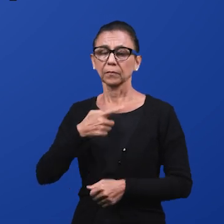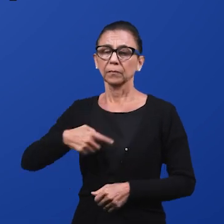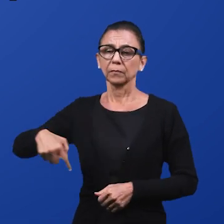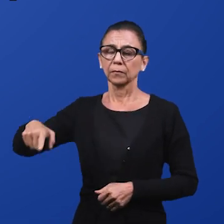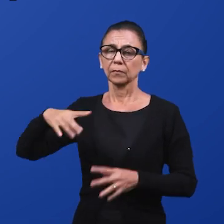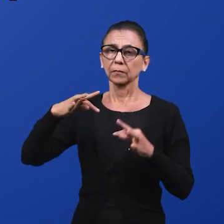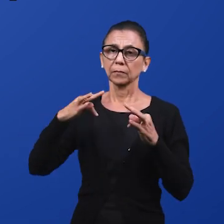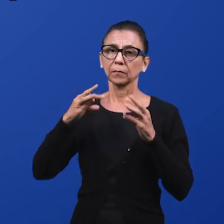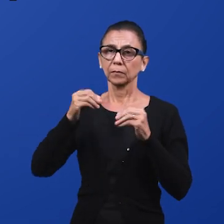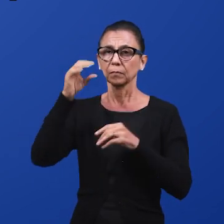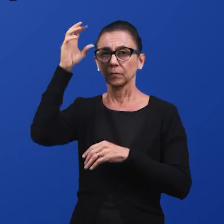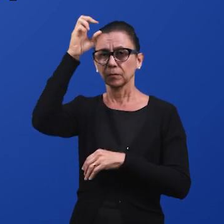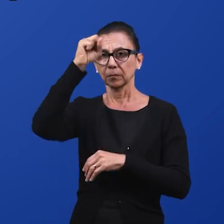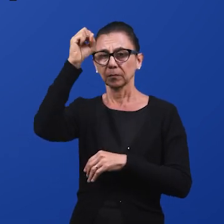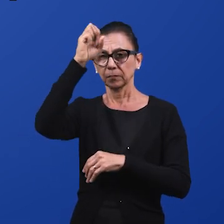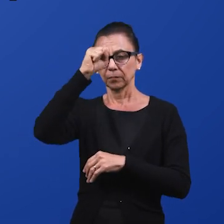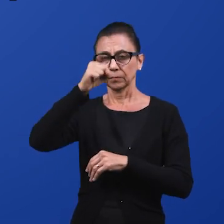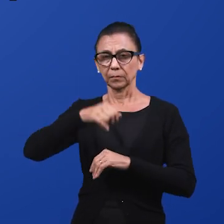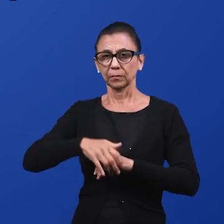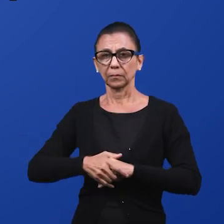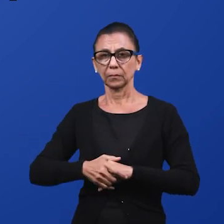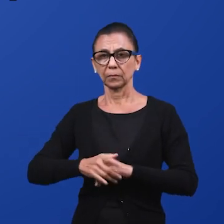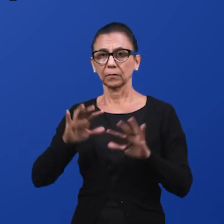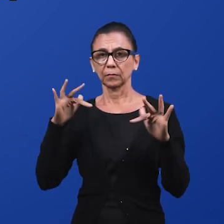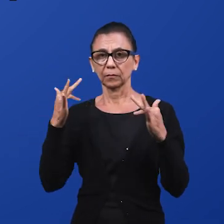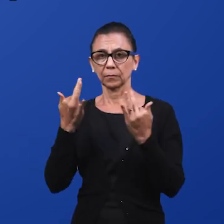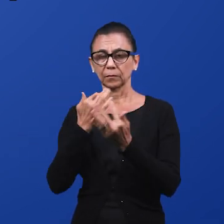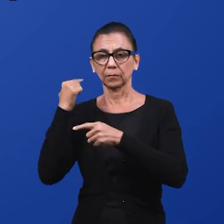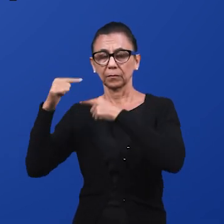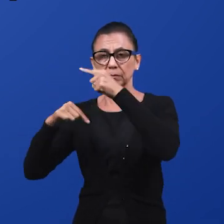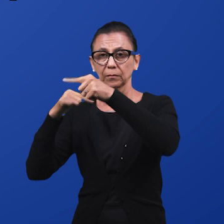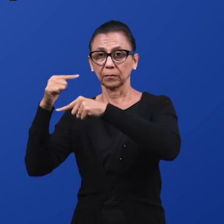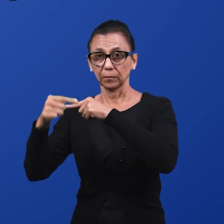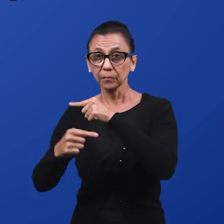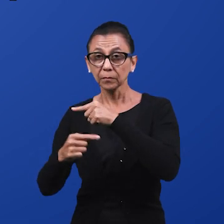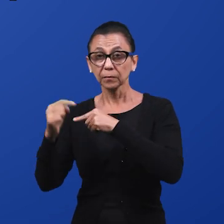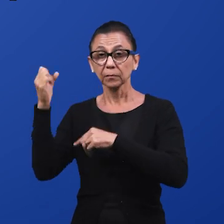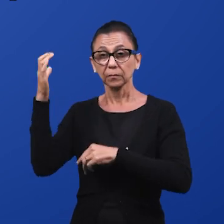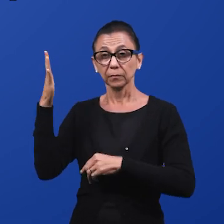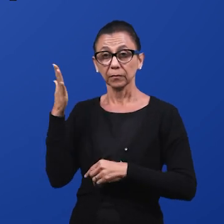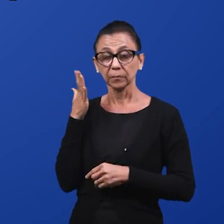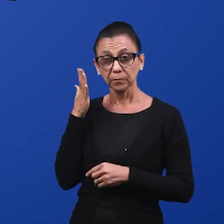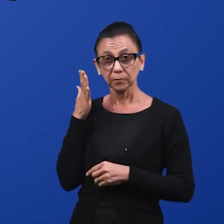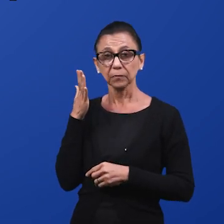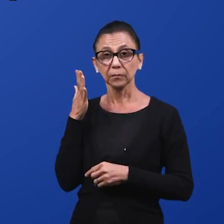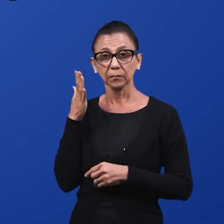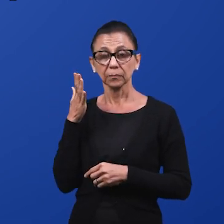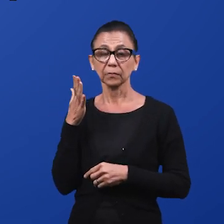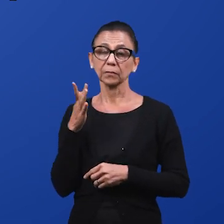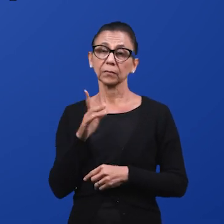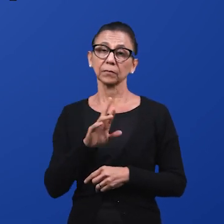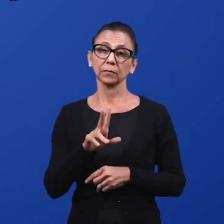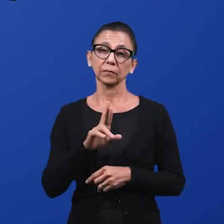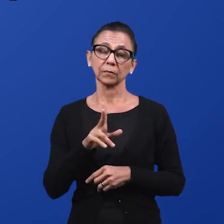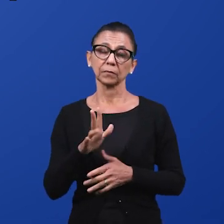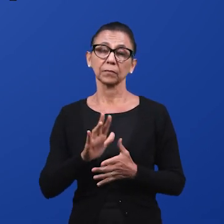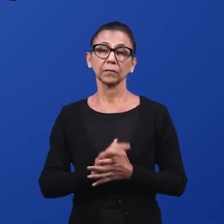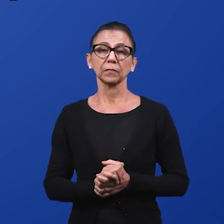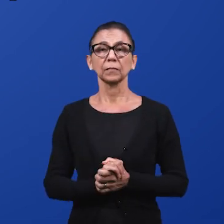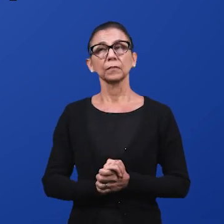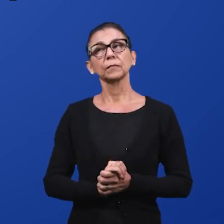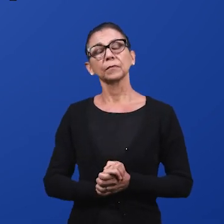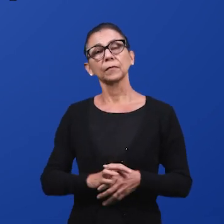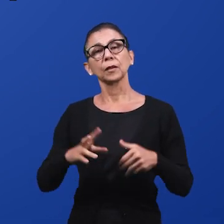seus avós. Nada disso revelou que Jesus era o Cristo, mas Deus, Pai, revelou para Pedro. Então Jesus,